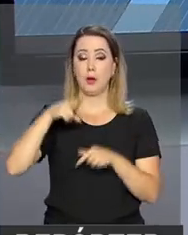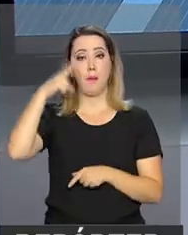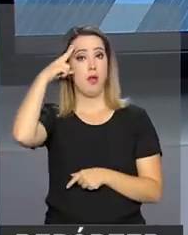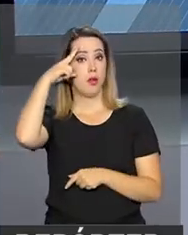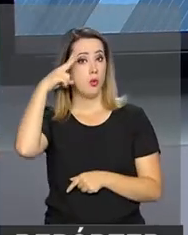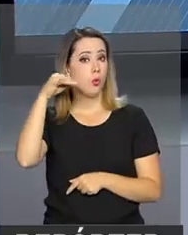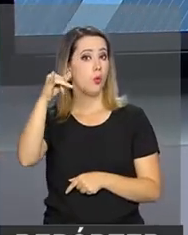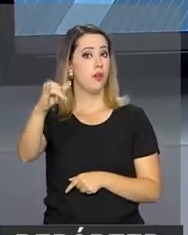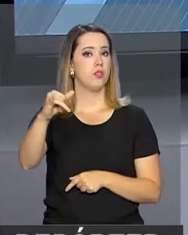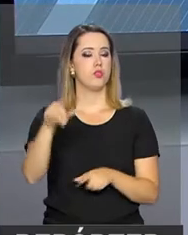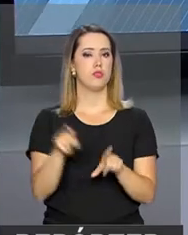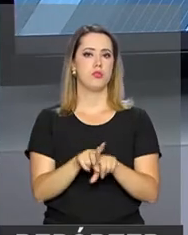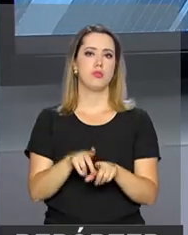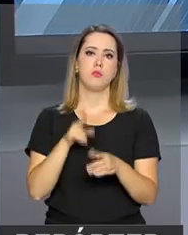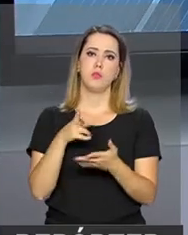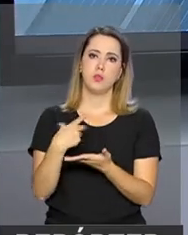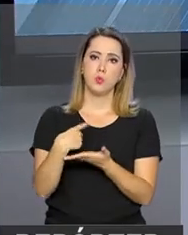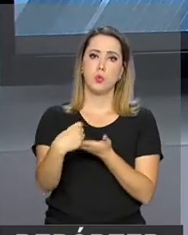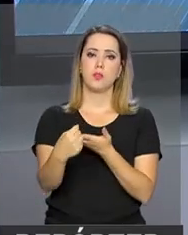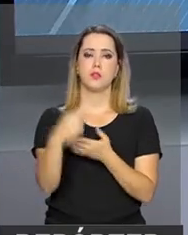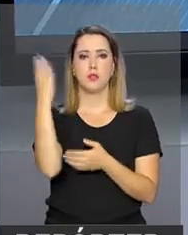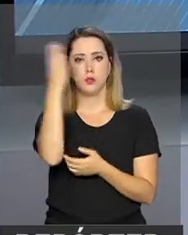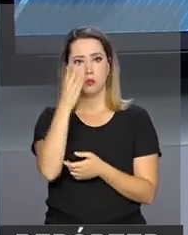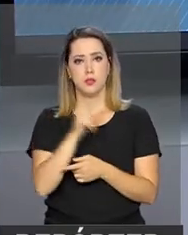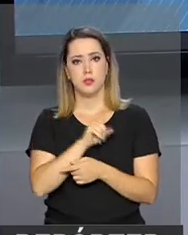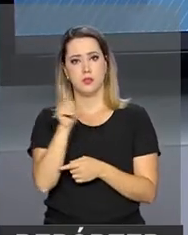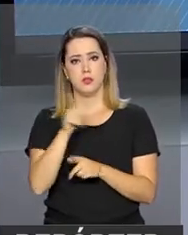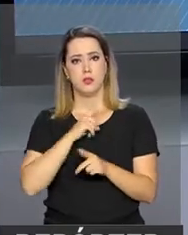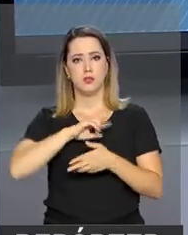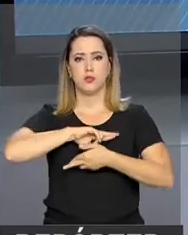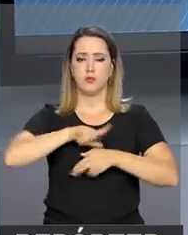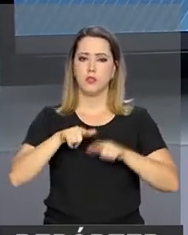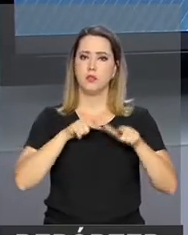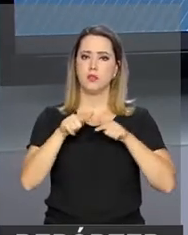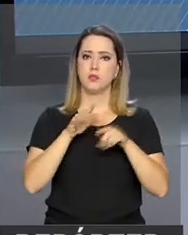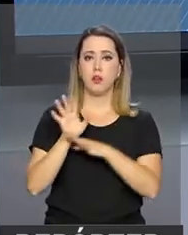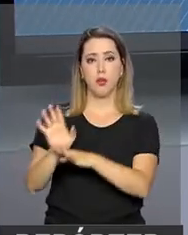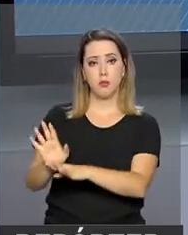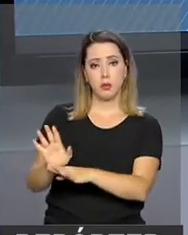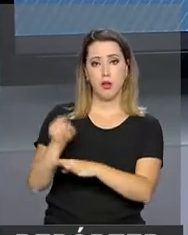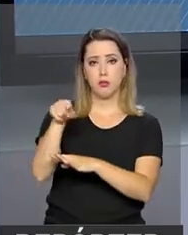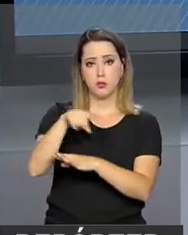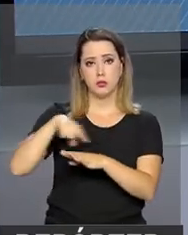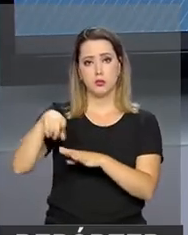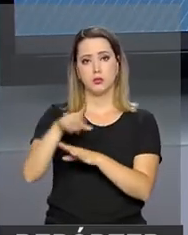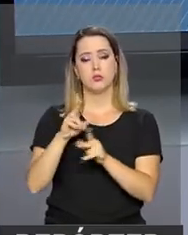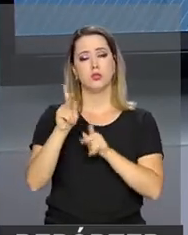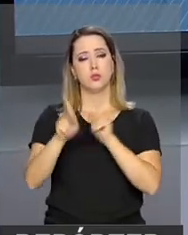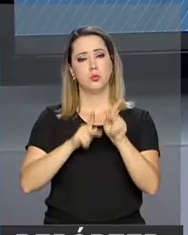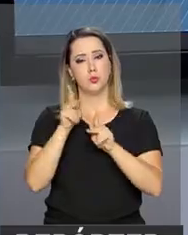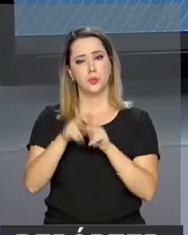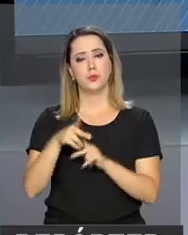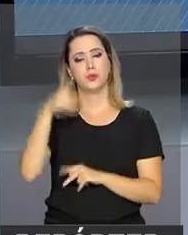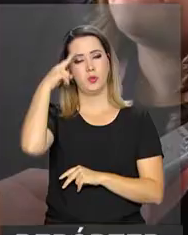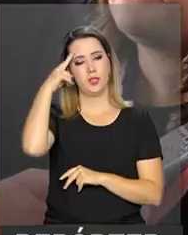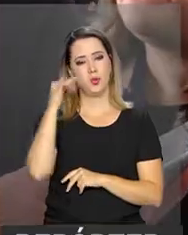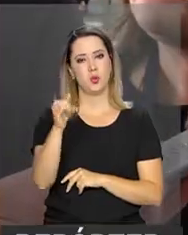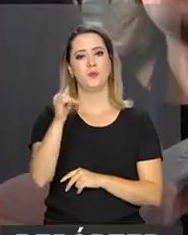que, apesar da retirada de tropas, o Brasil vai manter várias ações de cooperação para ajudar o povo haitiano.